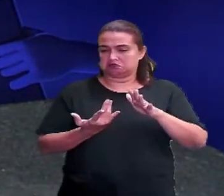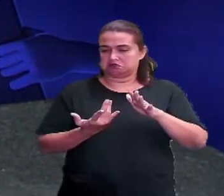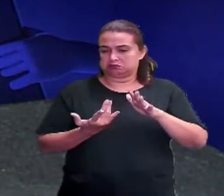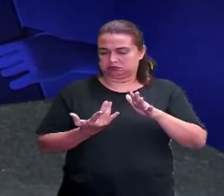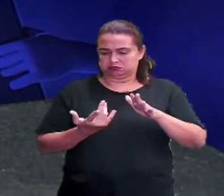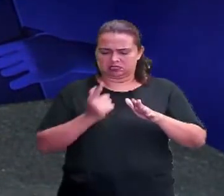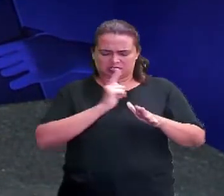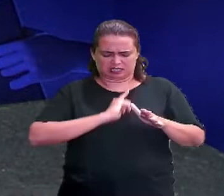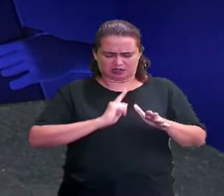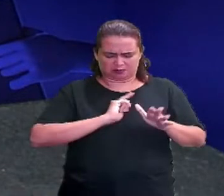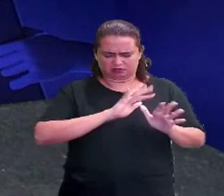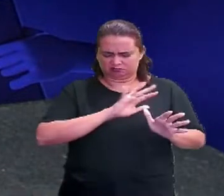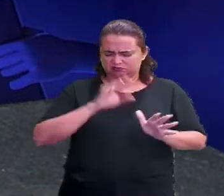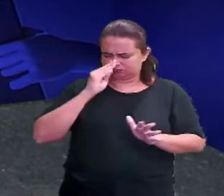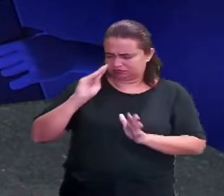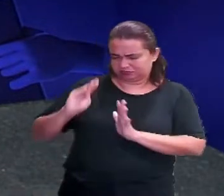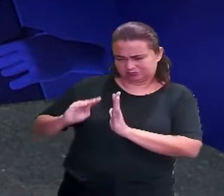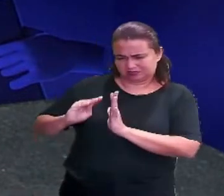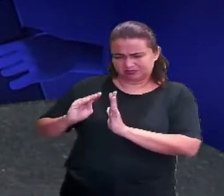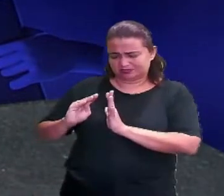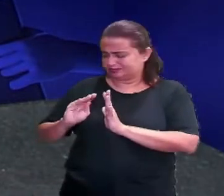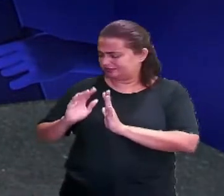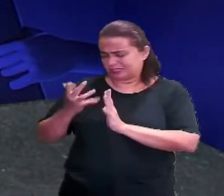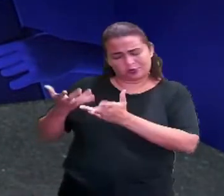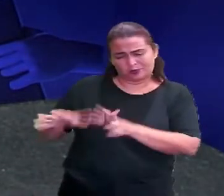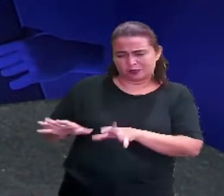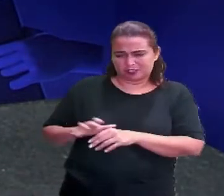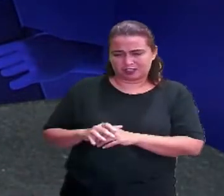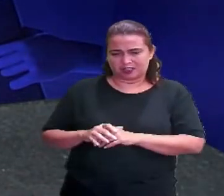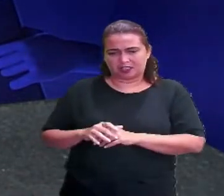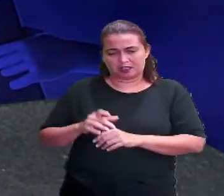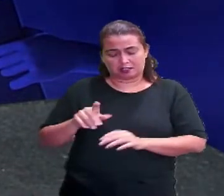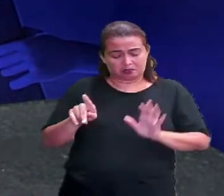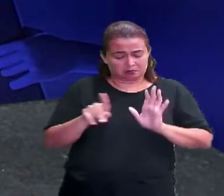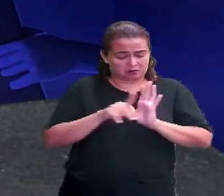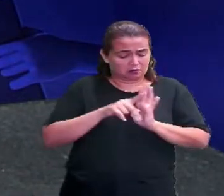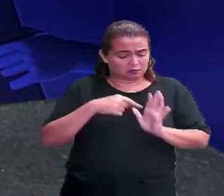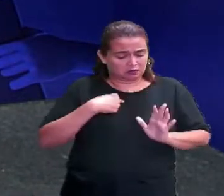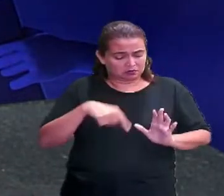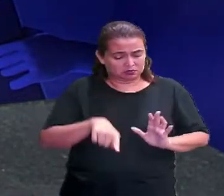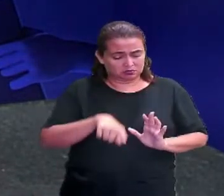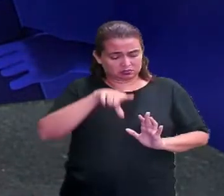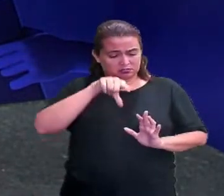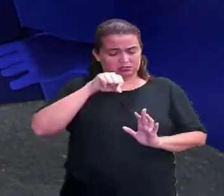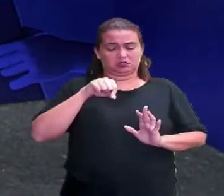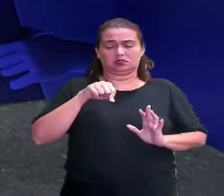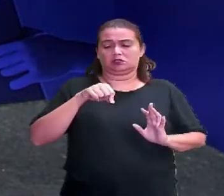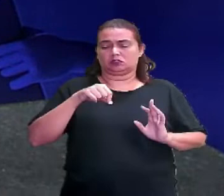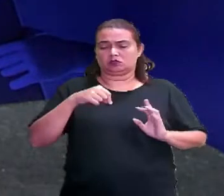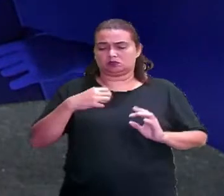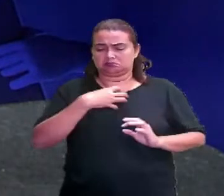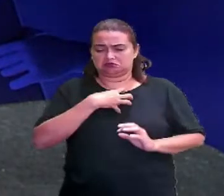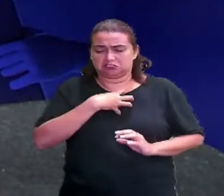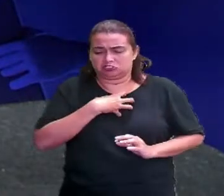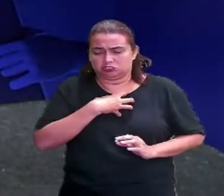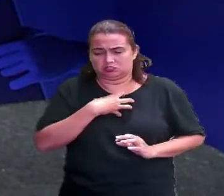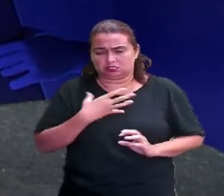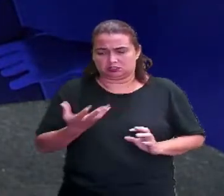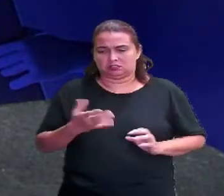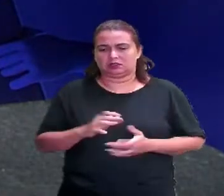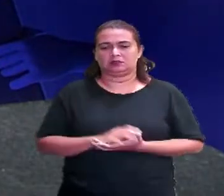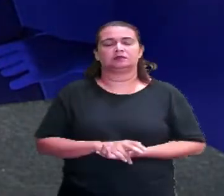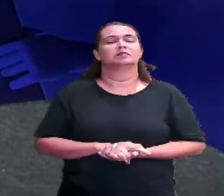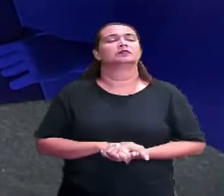gramática, né? Ainda que você saiba a gramática, mas você fez uma opção estilística por falar ou por se expressar daquela maneira.